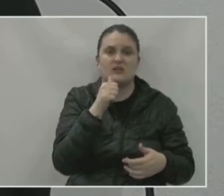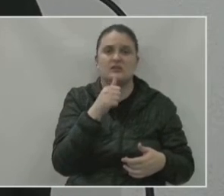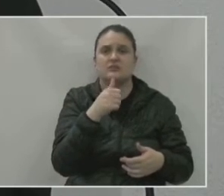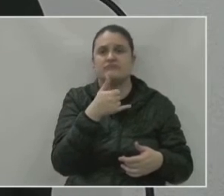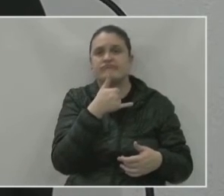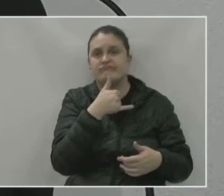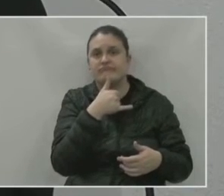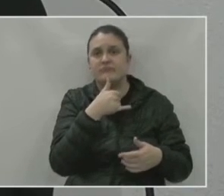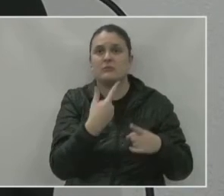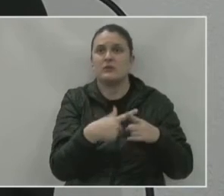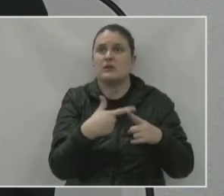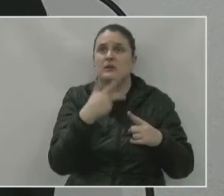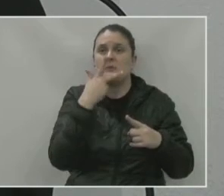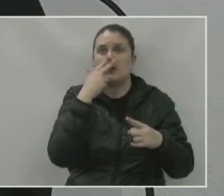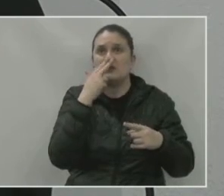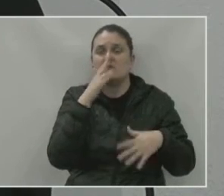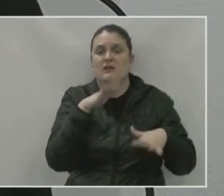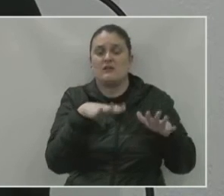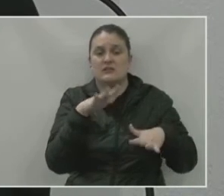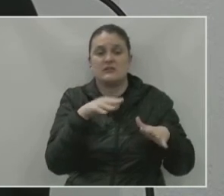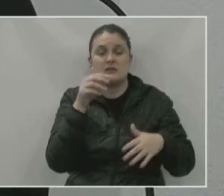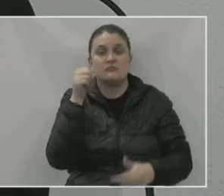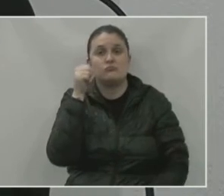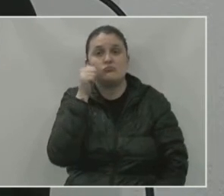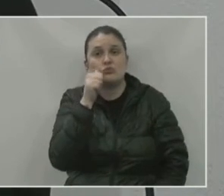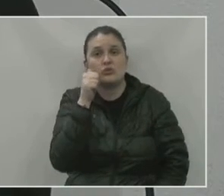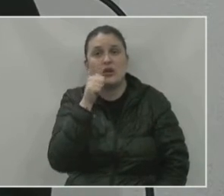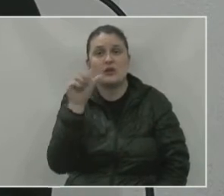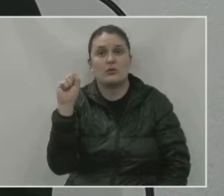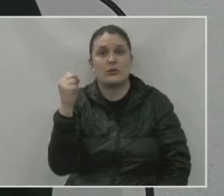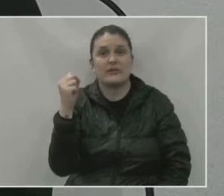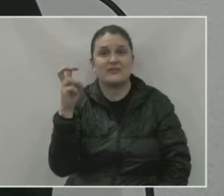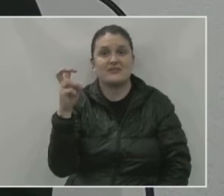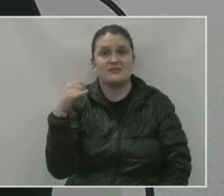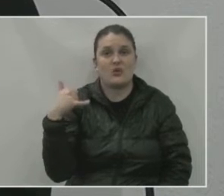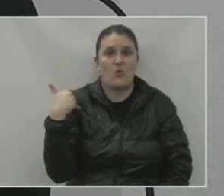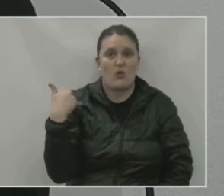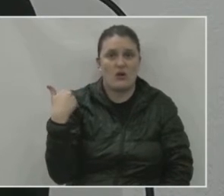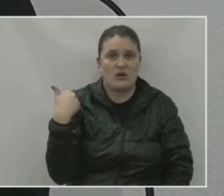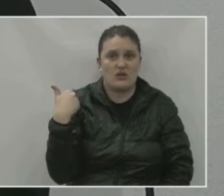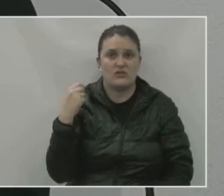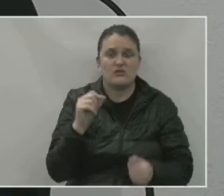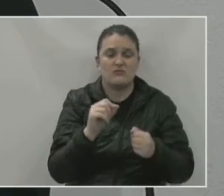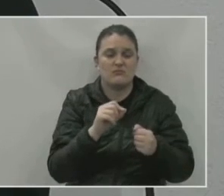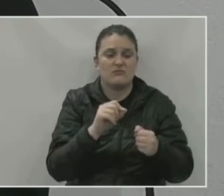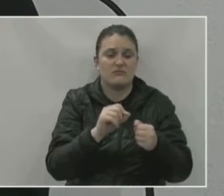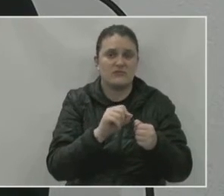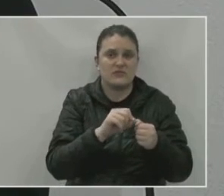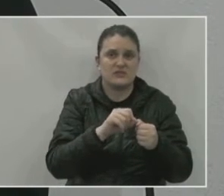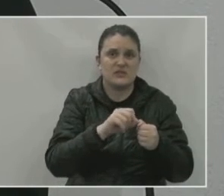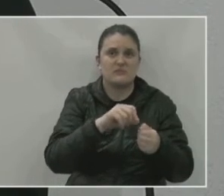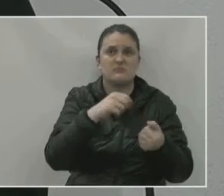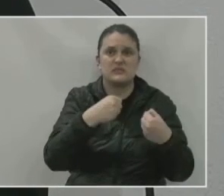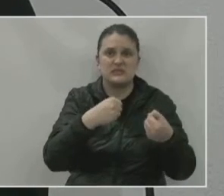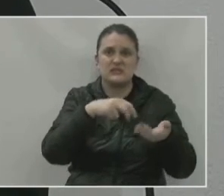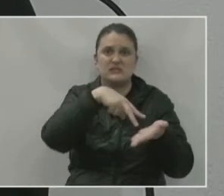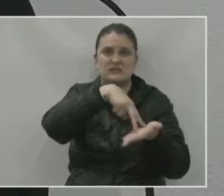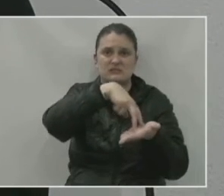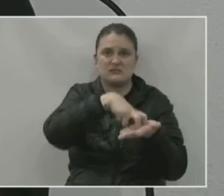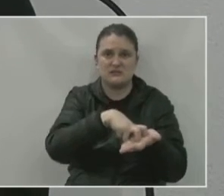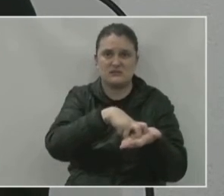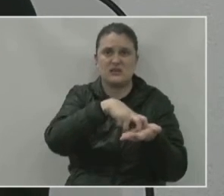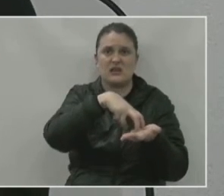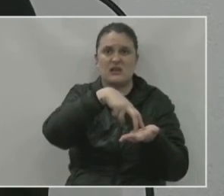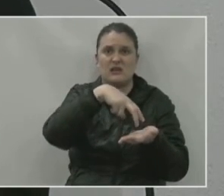humilhante. Às vezes a gente deve ser uma senhora lá de 85 anos fazer revista, tem que abaixar nua no